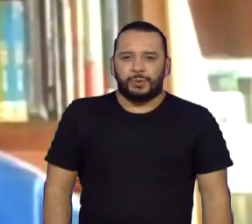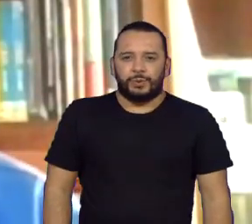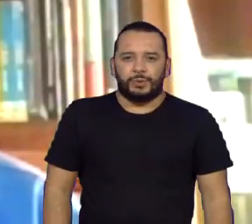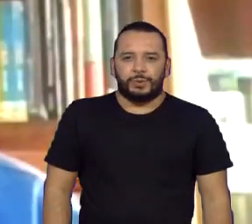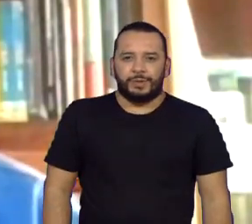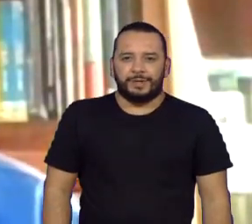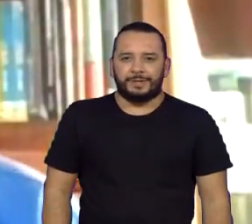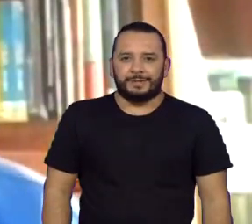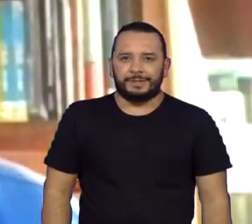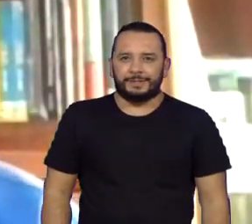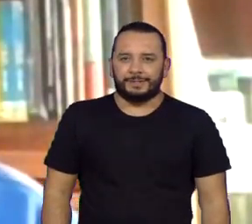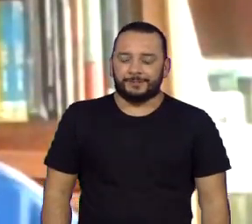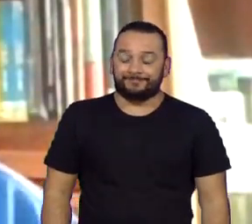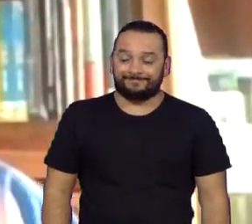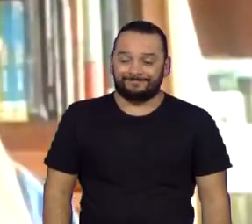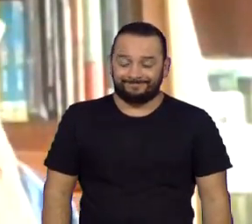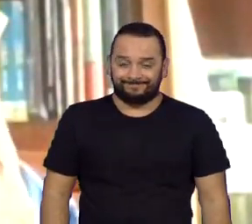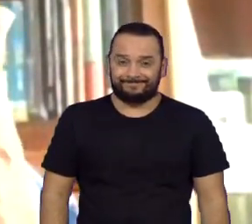Opa.